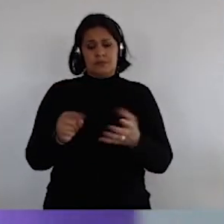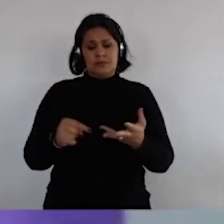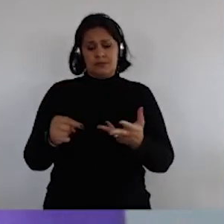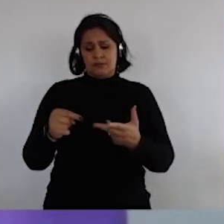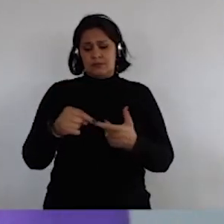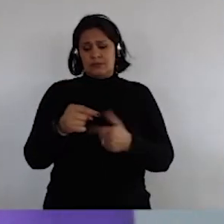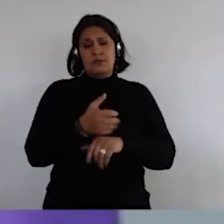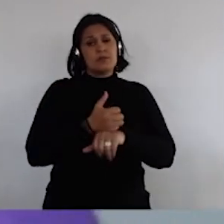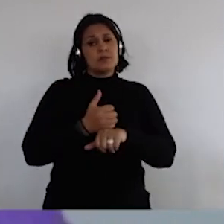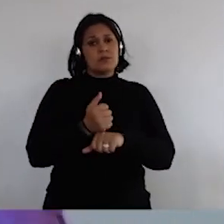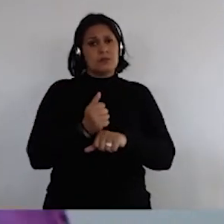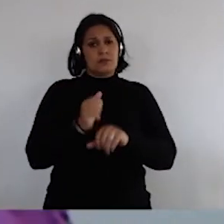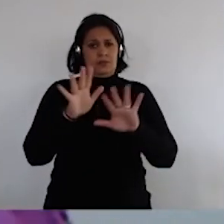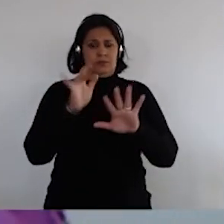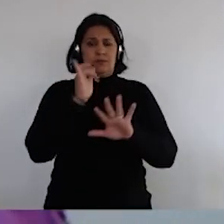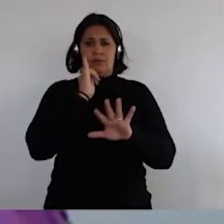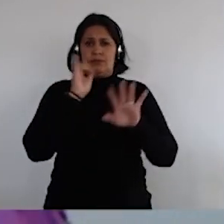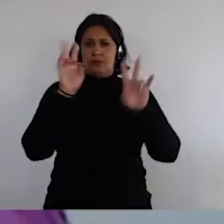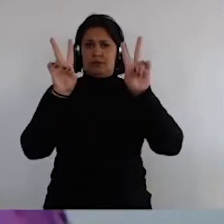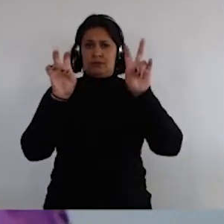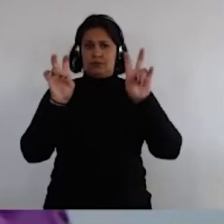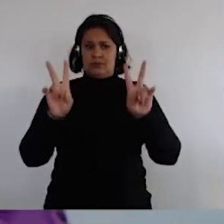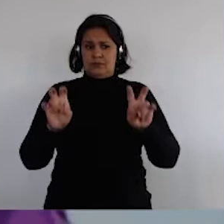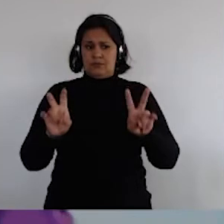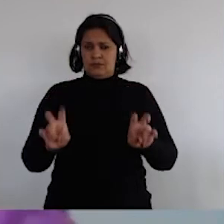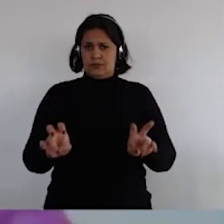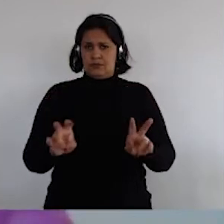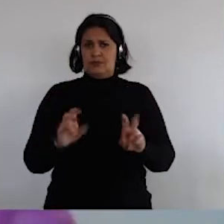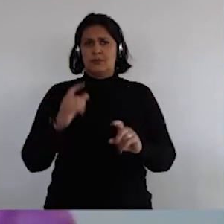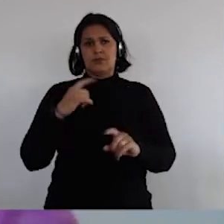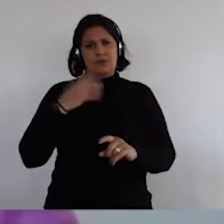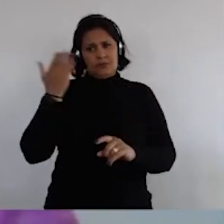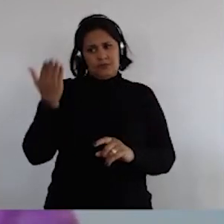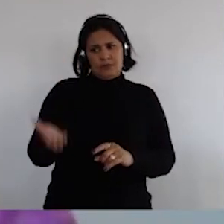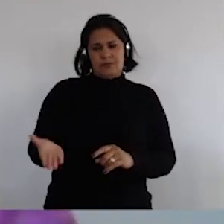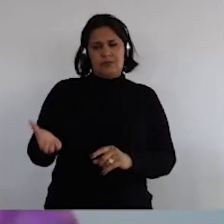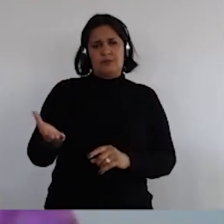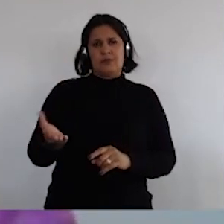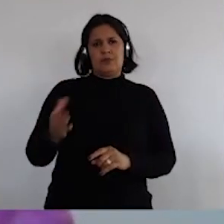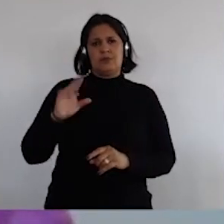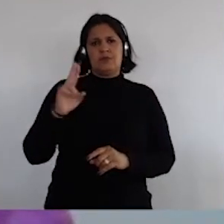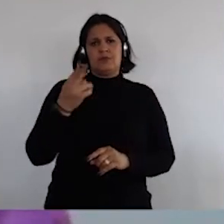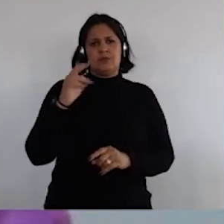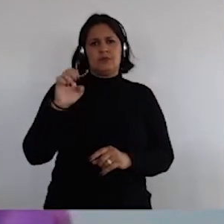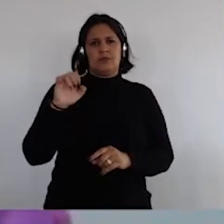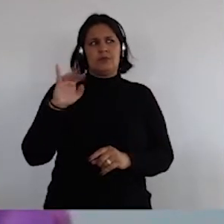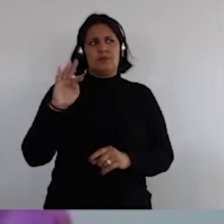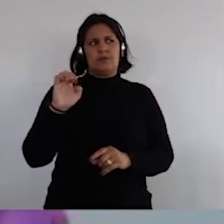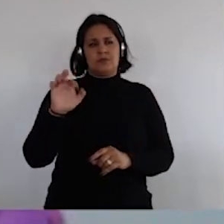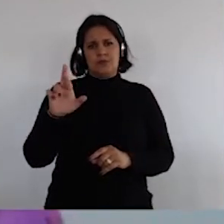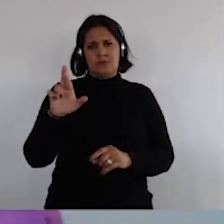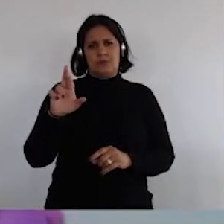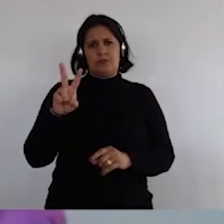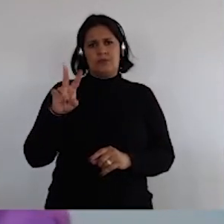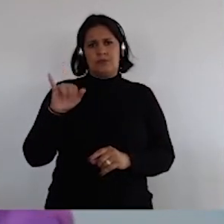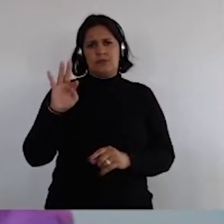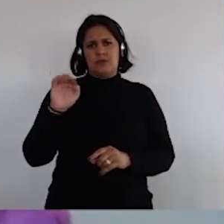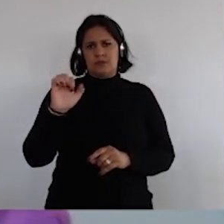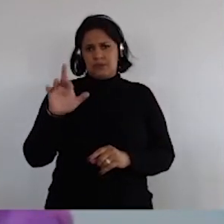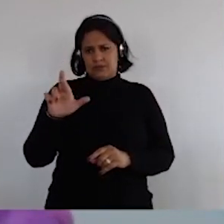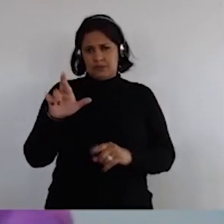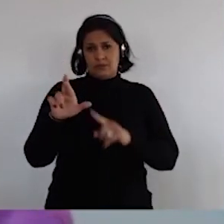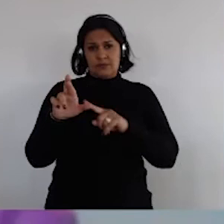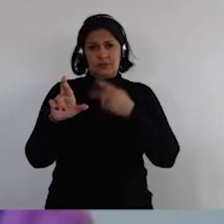seguintes tópicos, trabalhados pelo ilustre colega advogado Heitor Vitor Mendonça Sica,